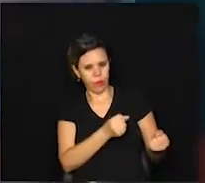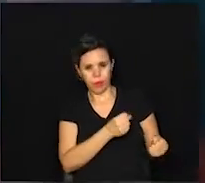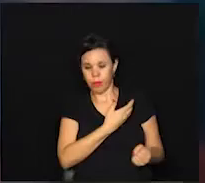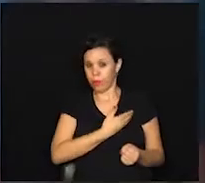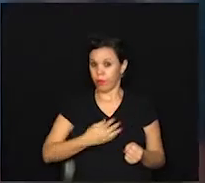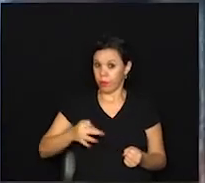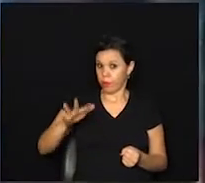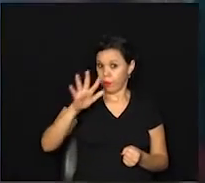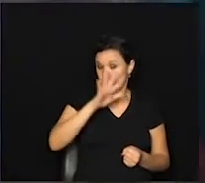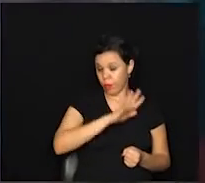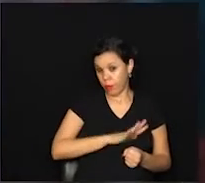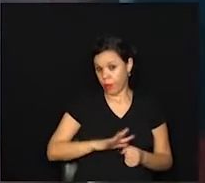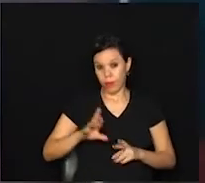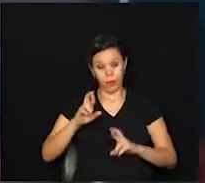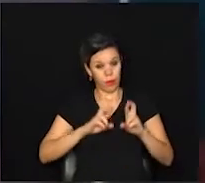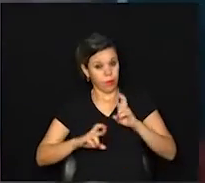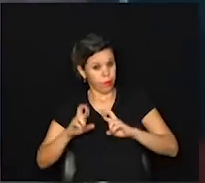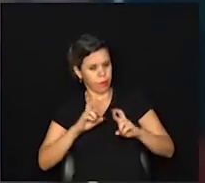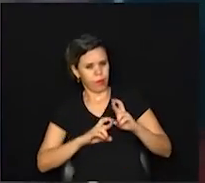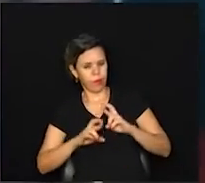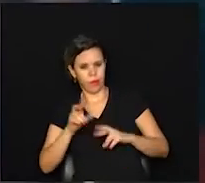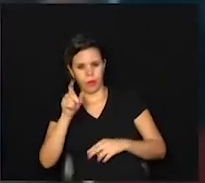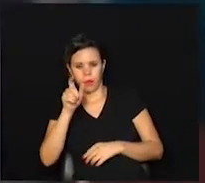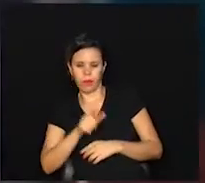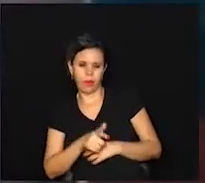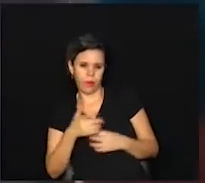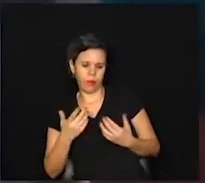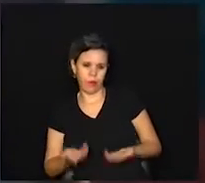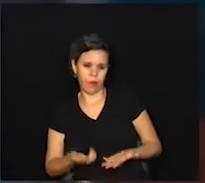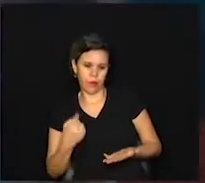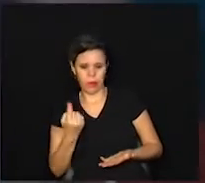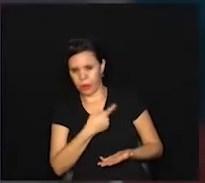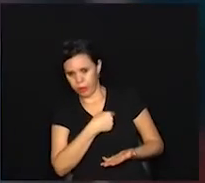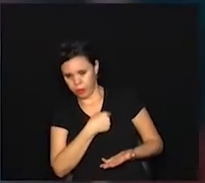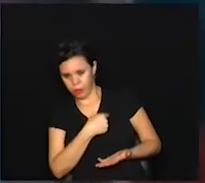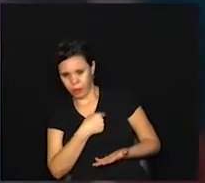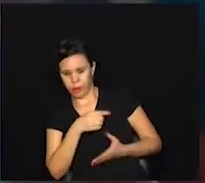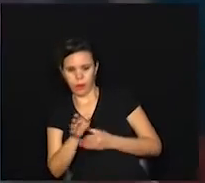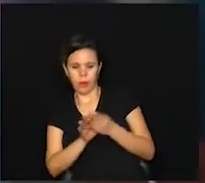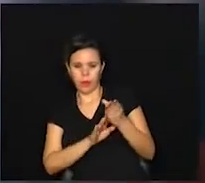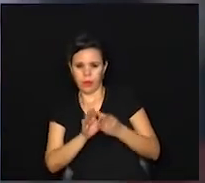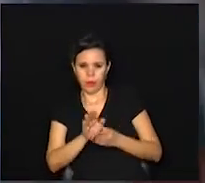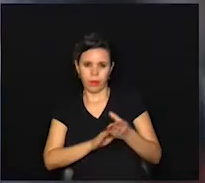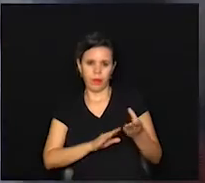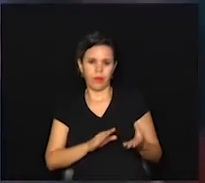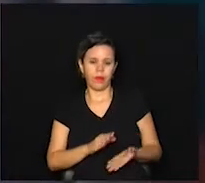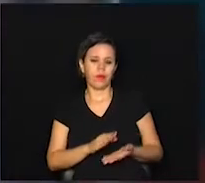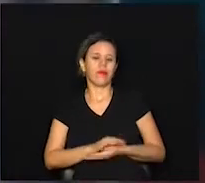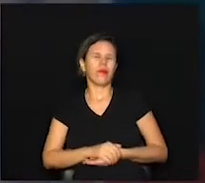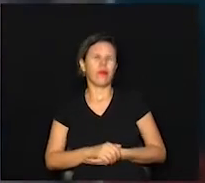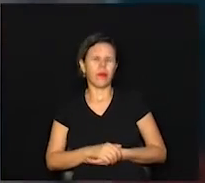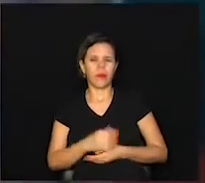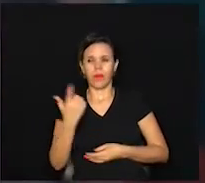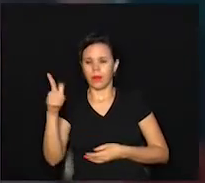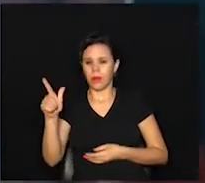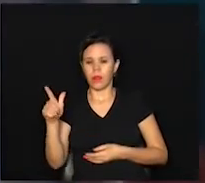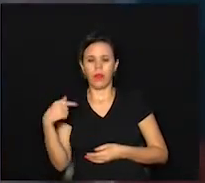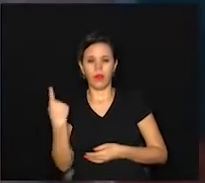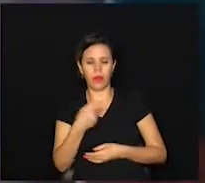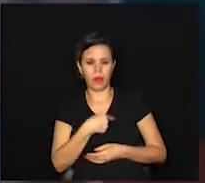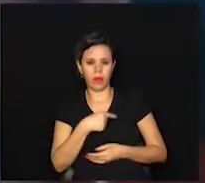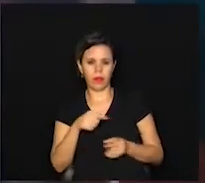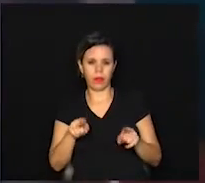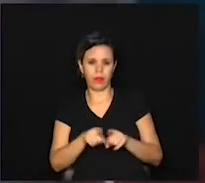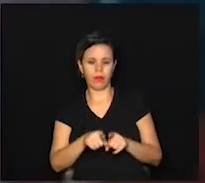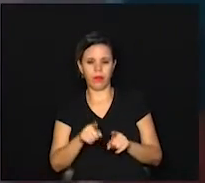federal sinaliza uma posição que nós, inclusive, no Conselho de Direitos Humanos, a BGLT e outras organizações, nós dizemos é